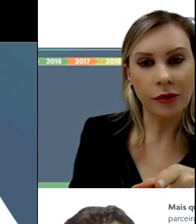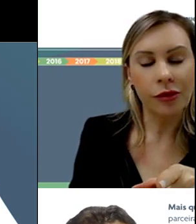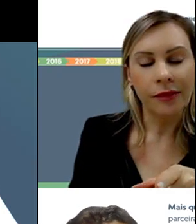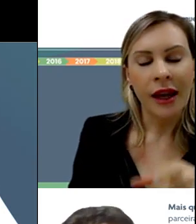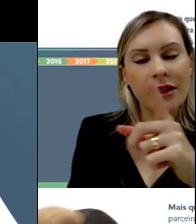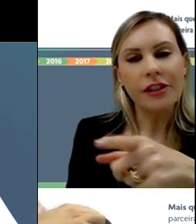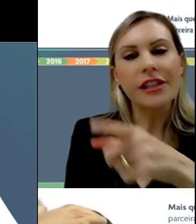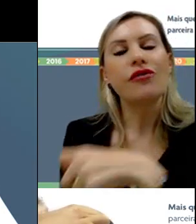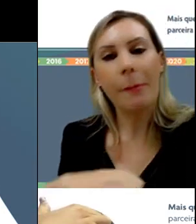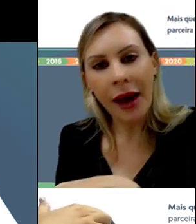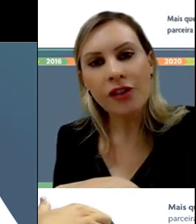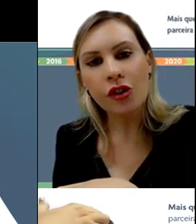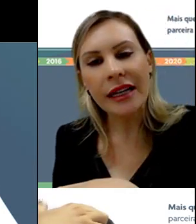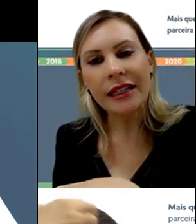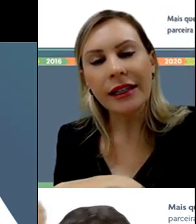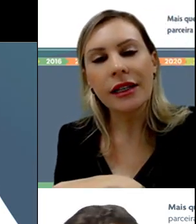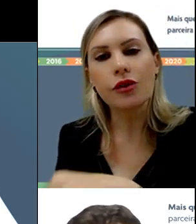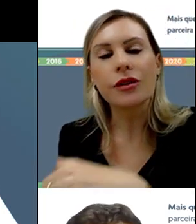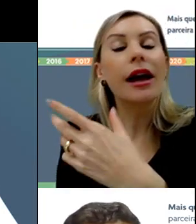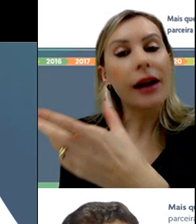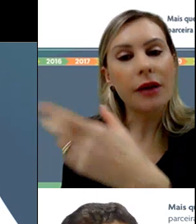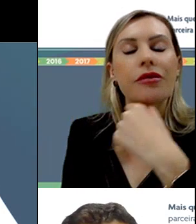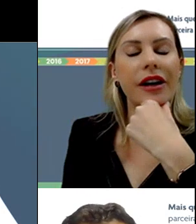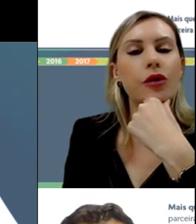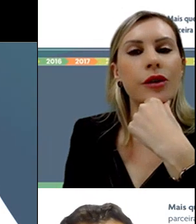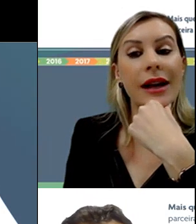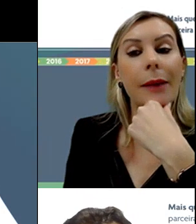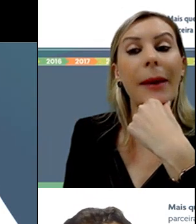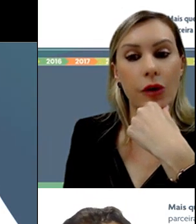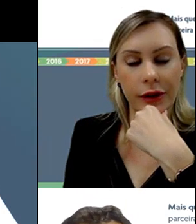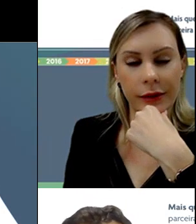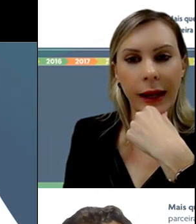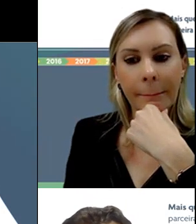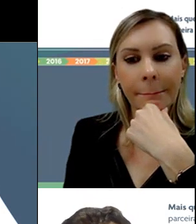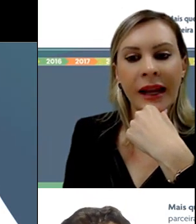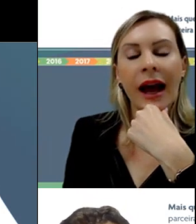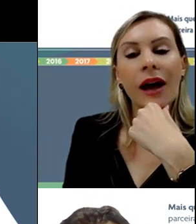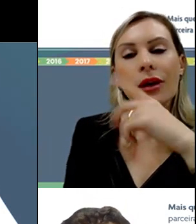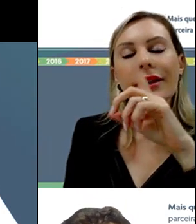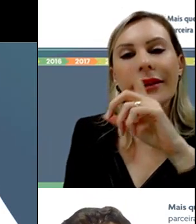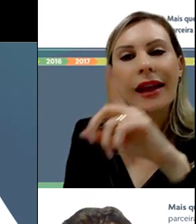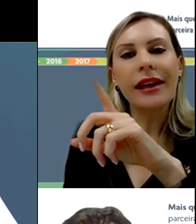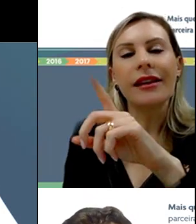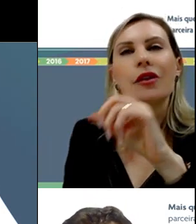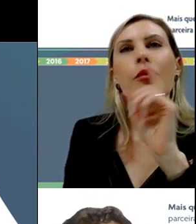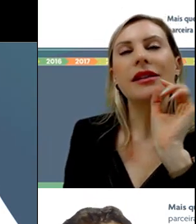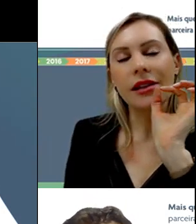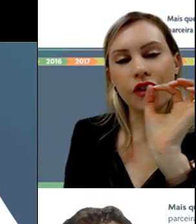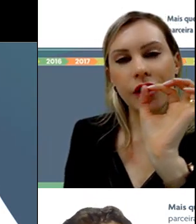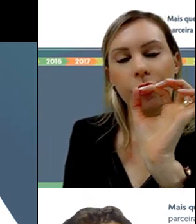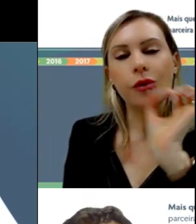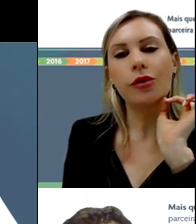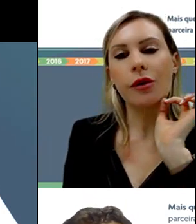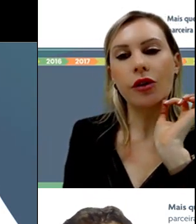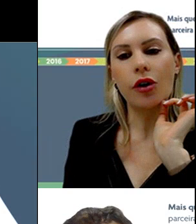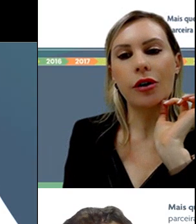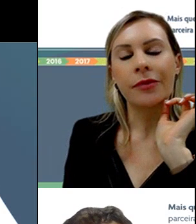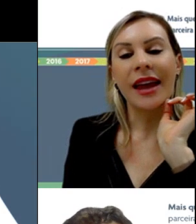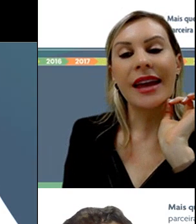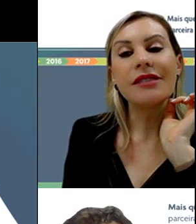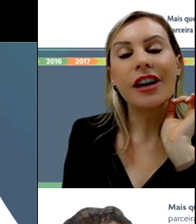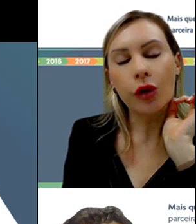mais barato. Se você tiver mais de 40 anos, é claro que o valor será maior, tá? Agora, tem uma cerejinha do bolo